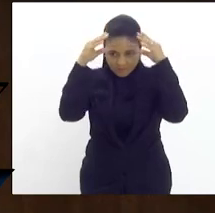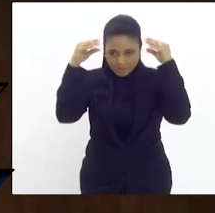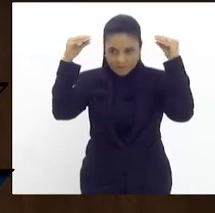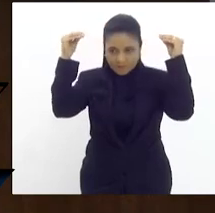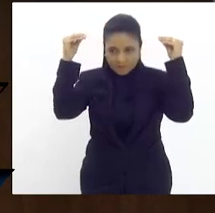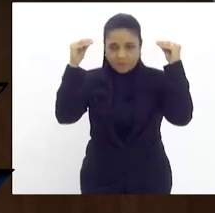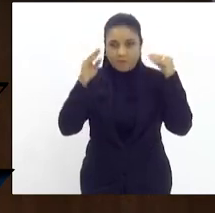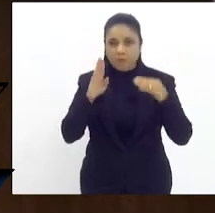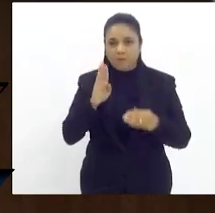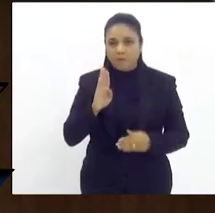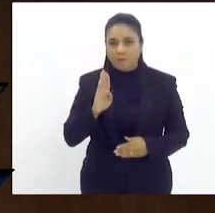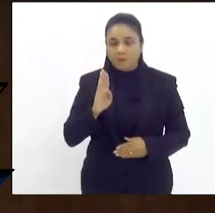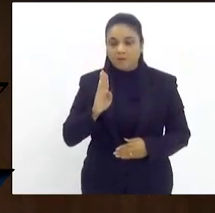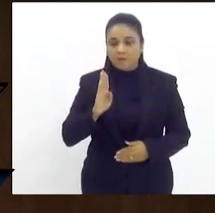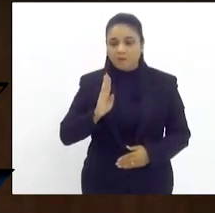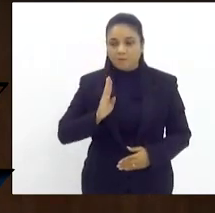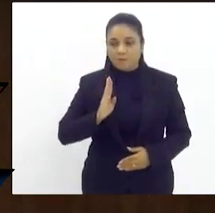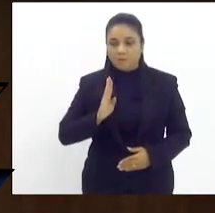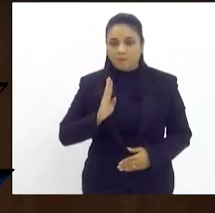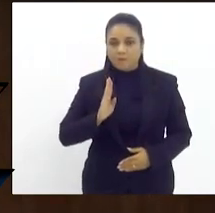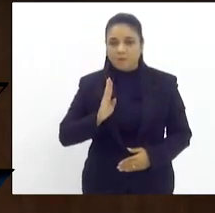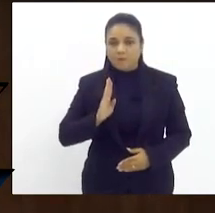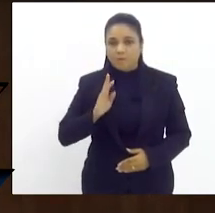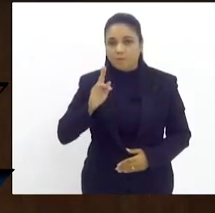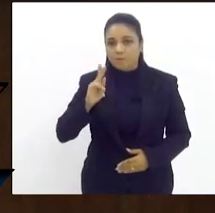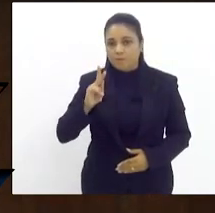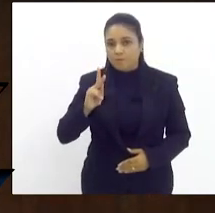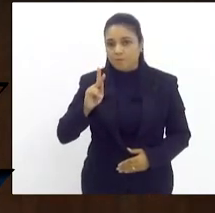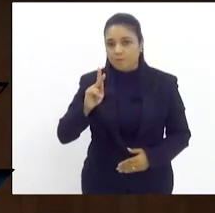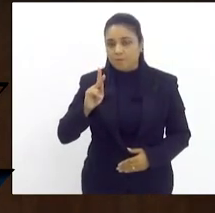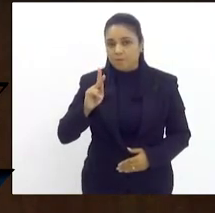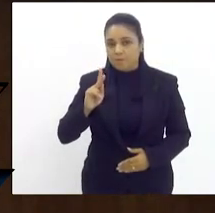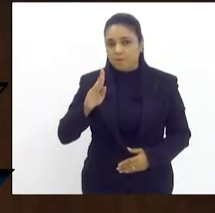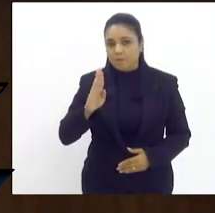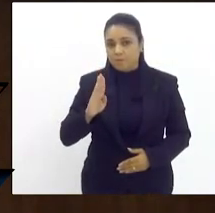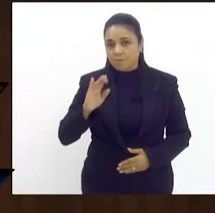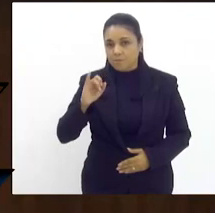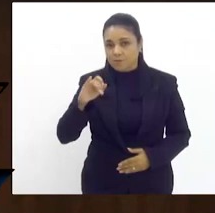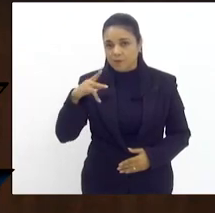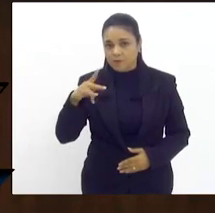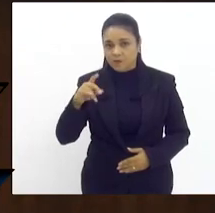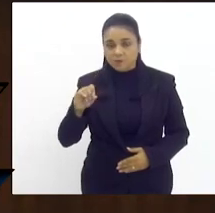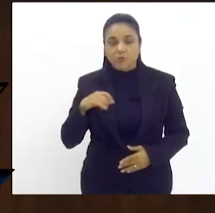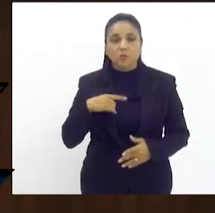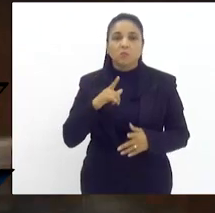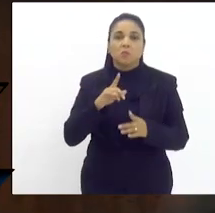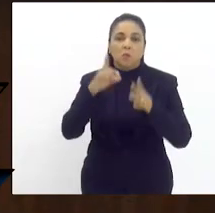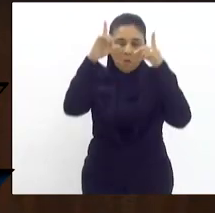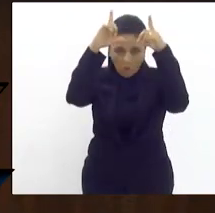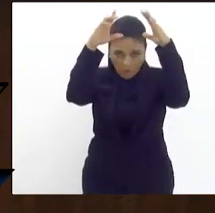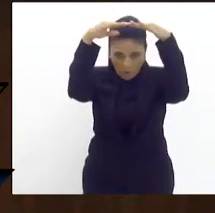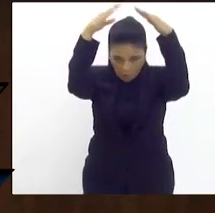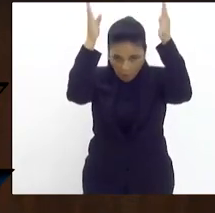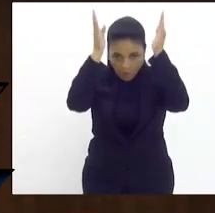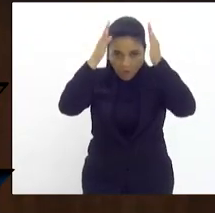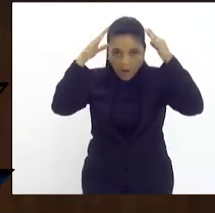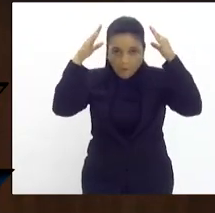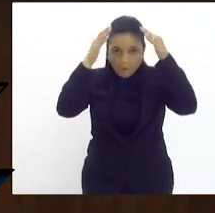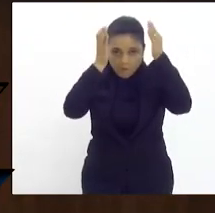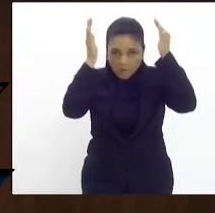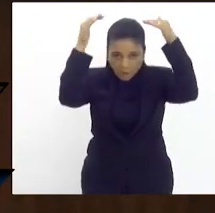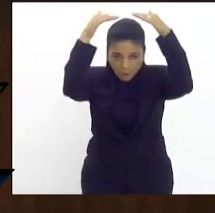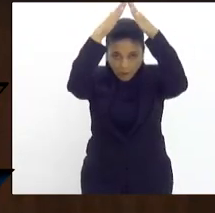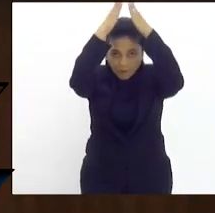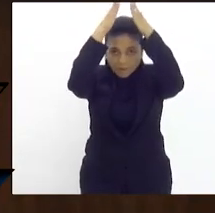ele foi corrigido tanto pelo Papa São João Paulo II quanto aquele que no